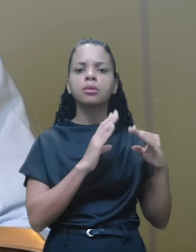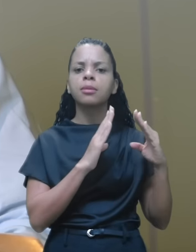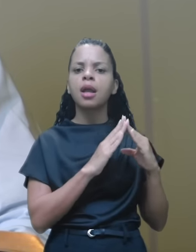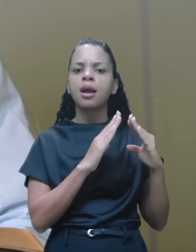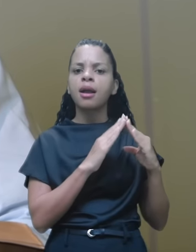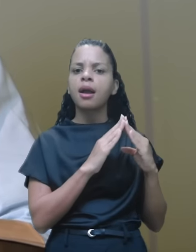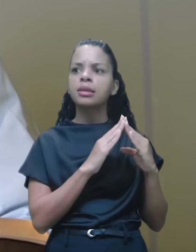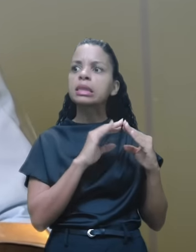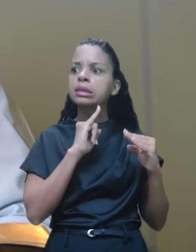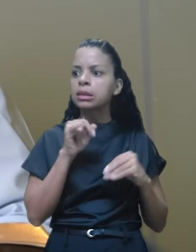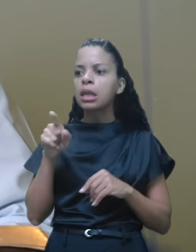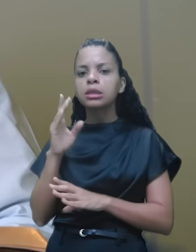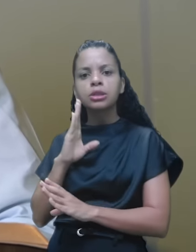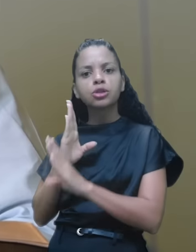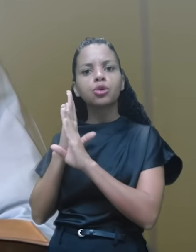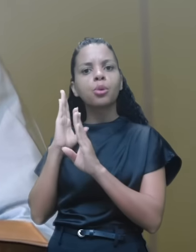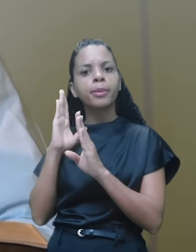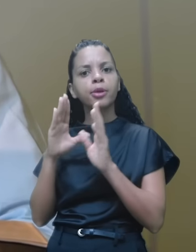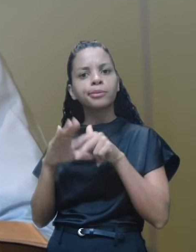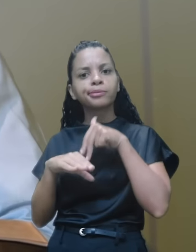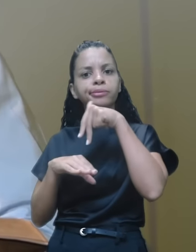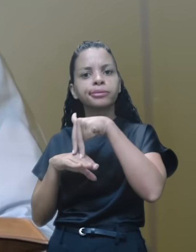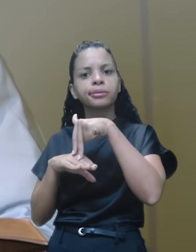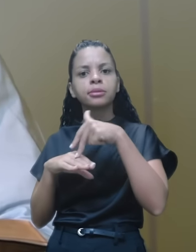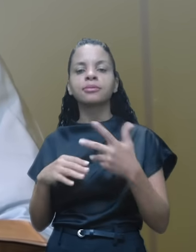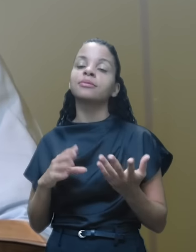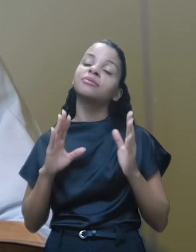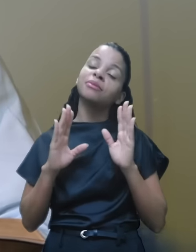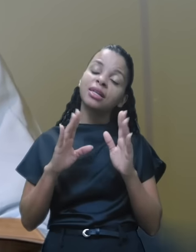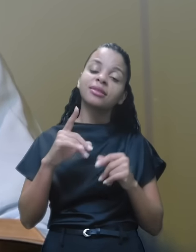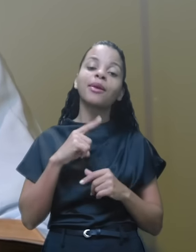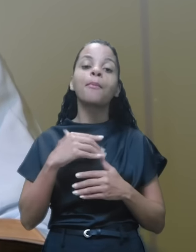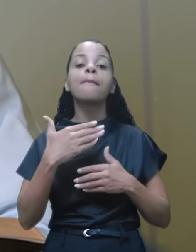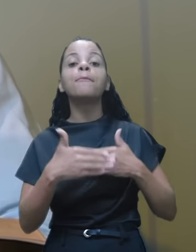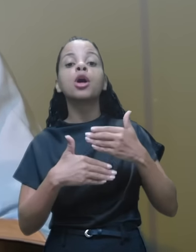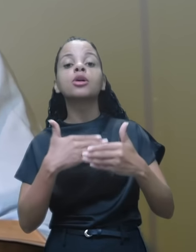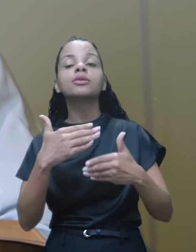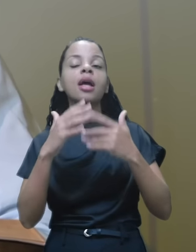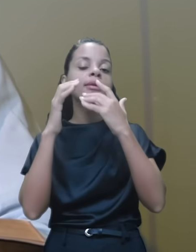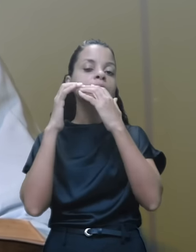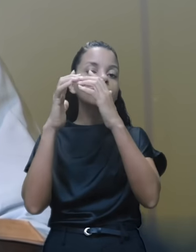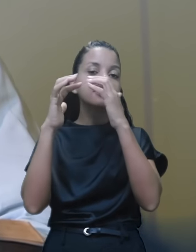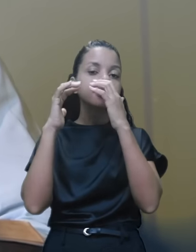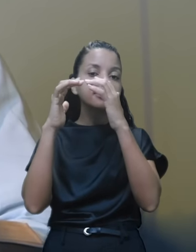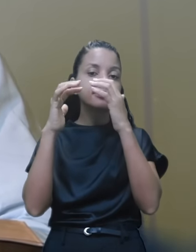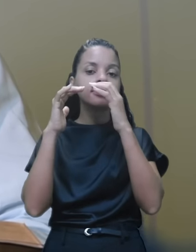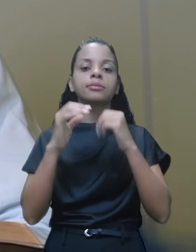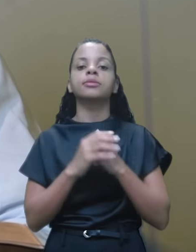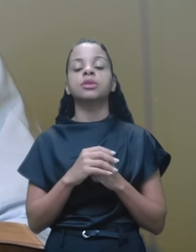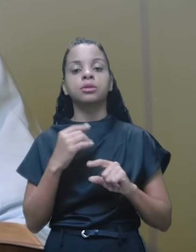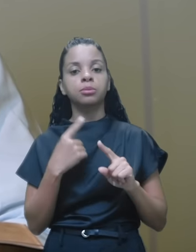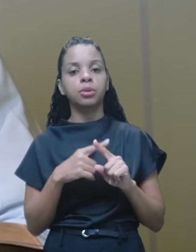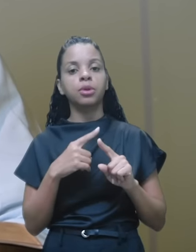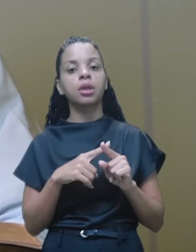discípulos, claro, eles estavam no processo ainda de crescimento, além de voltarem para casa, o livro de João termina com eles